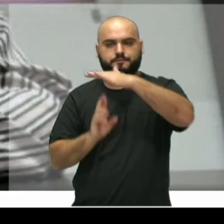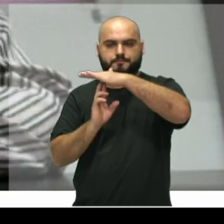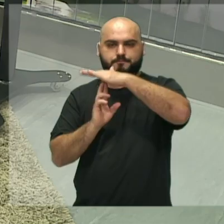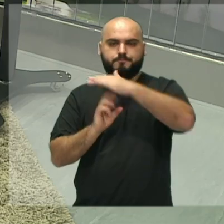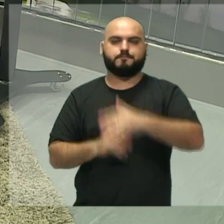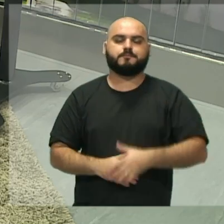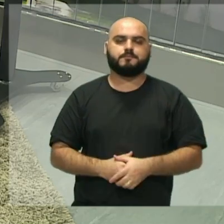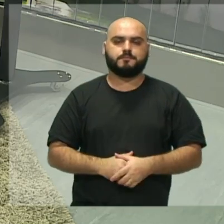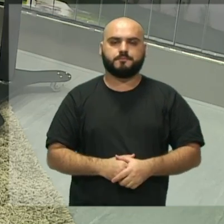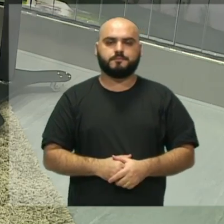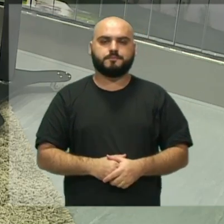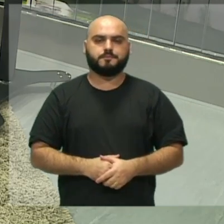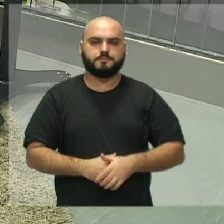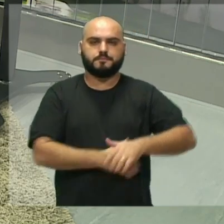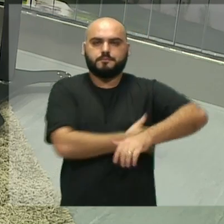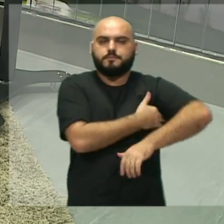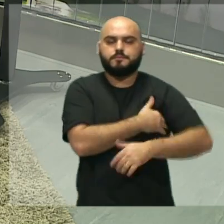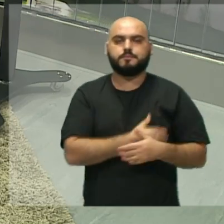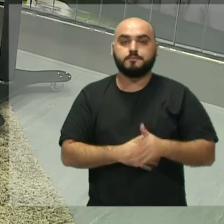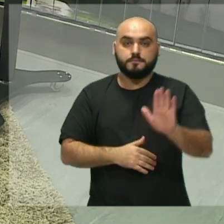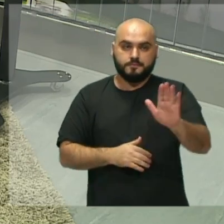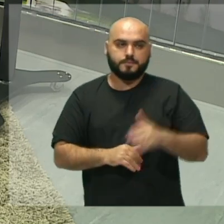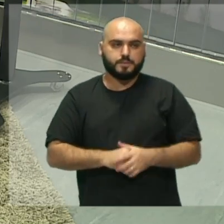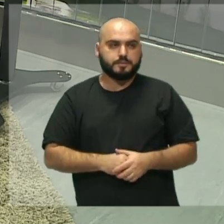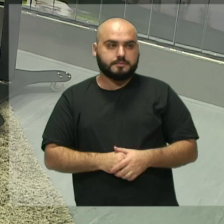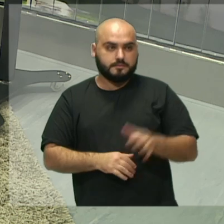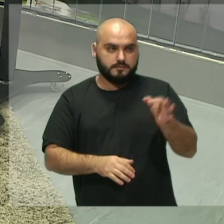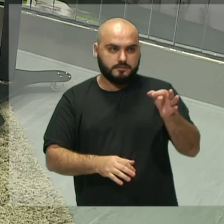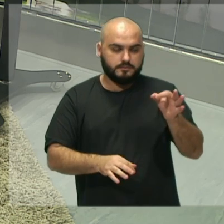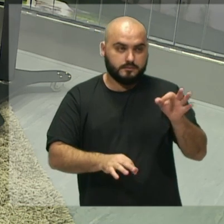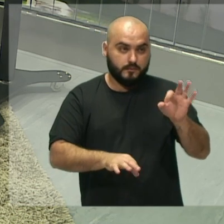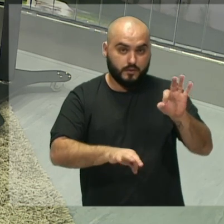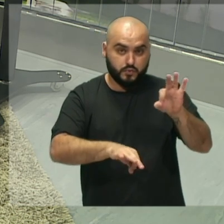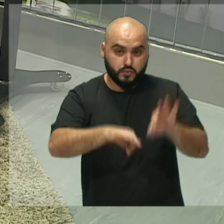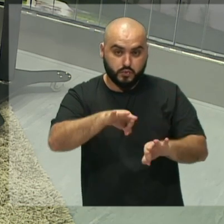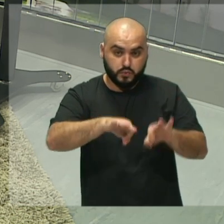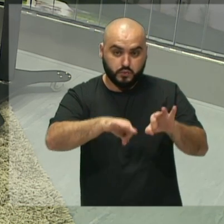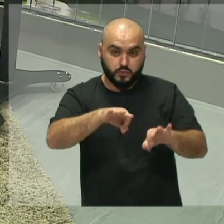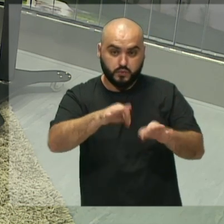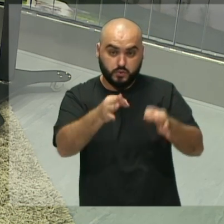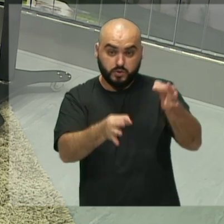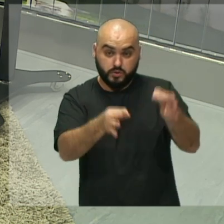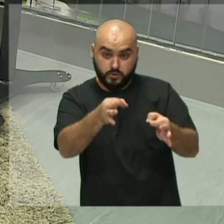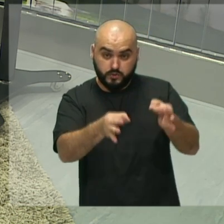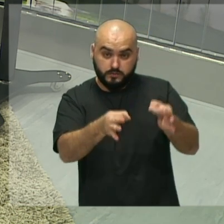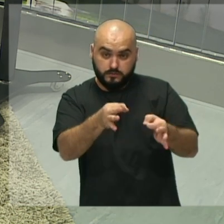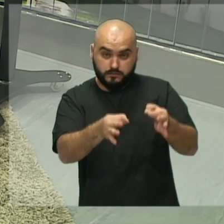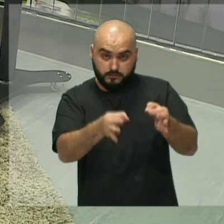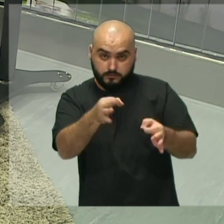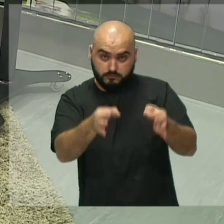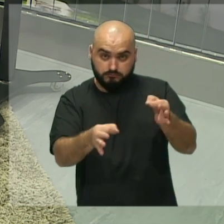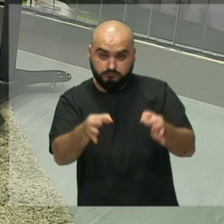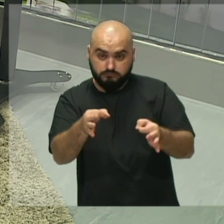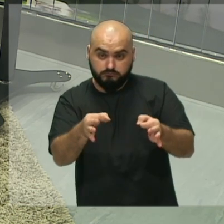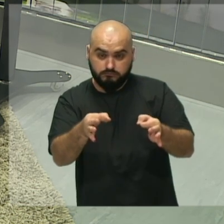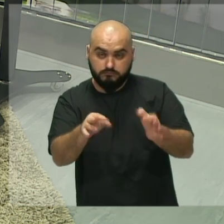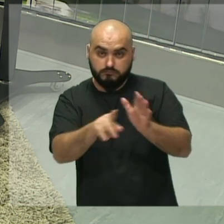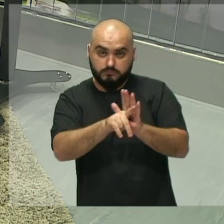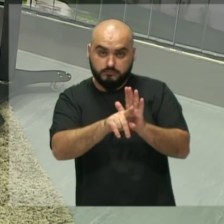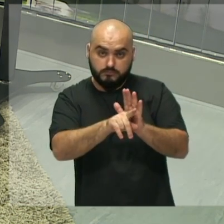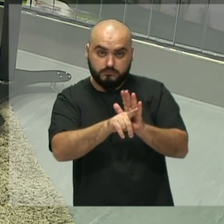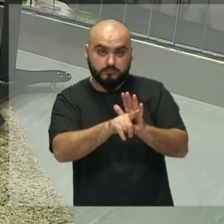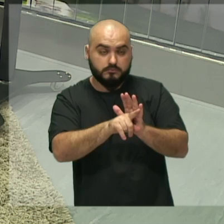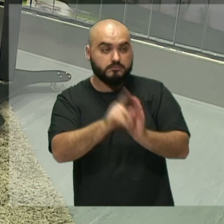Vereador, juridicamente, o que pode ser feito para garantir que o transporte público